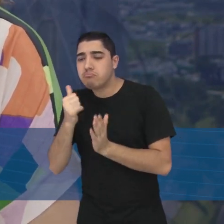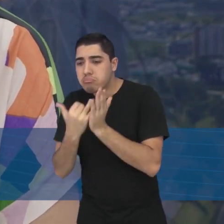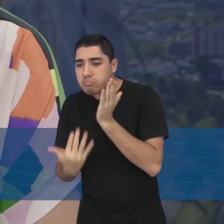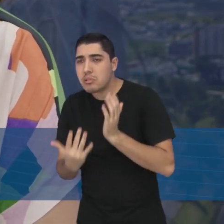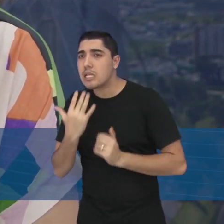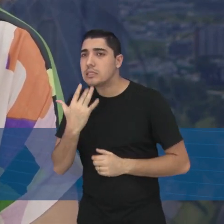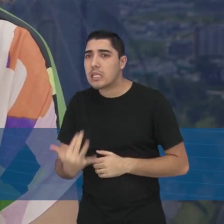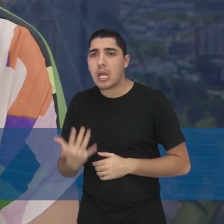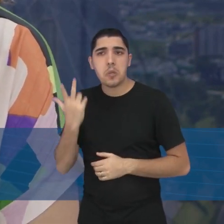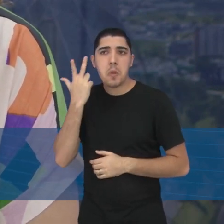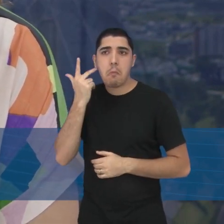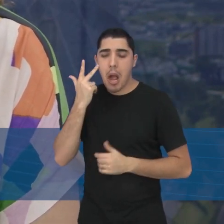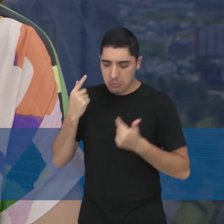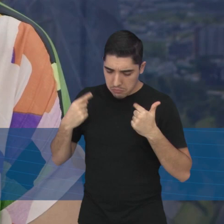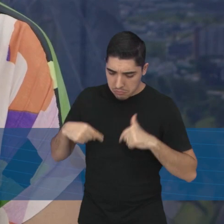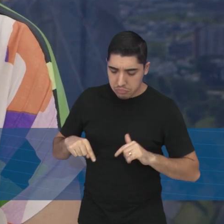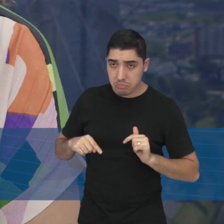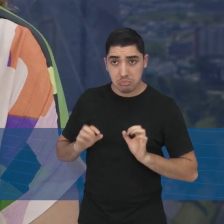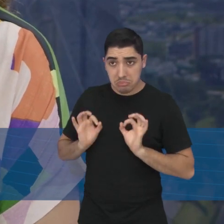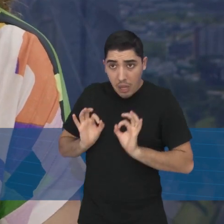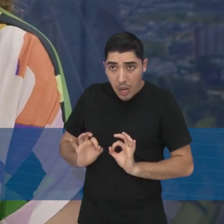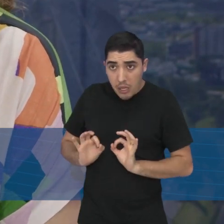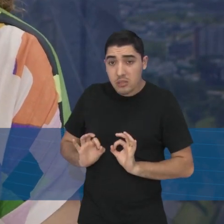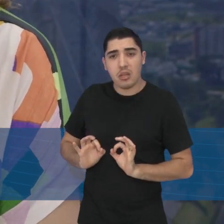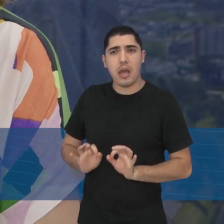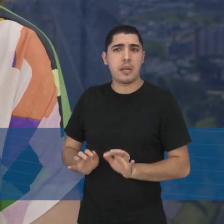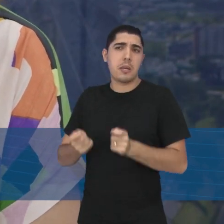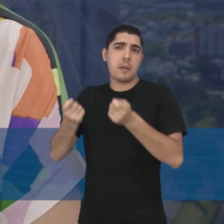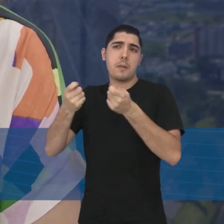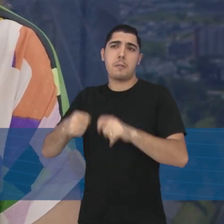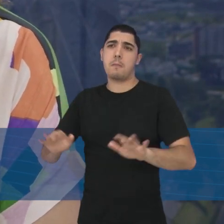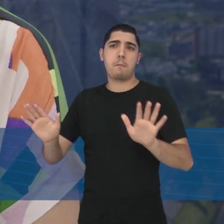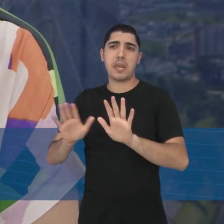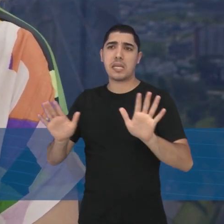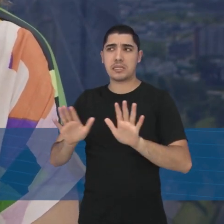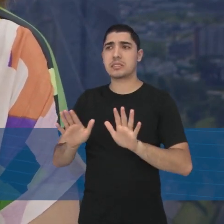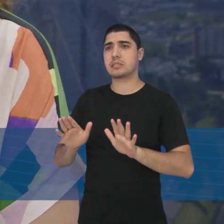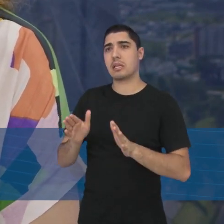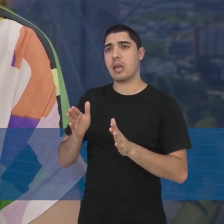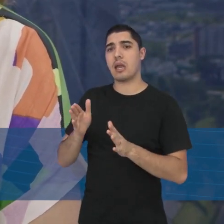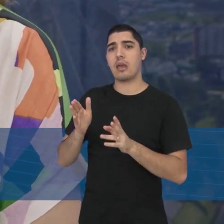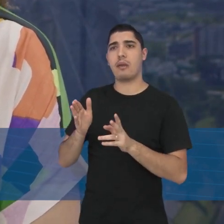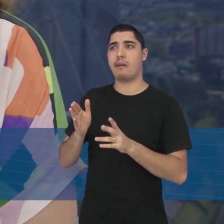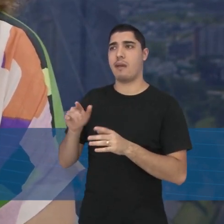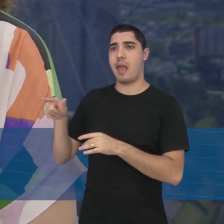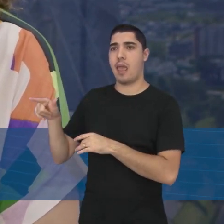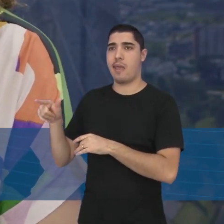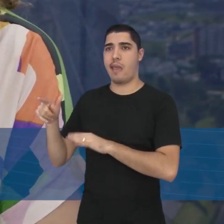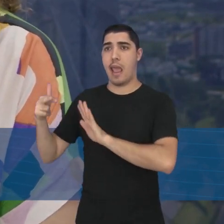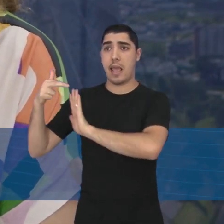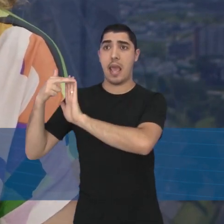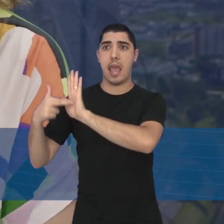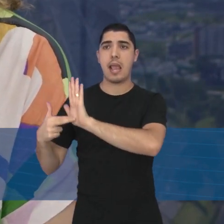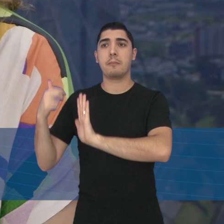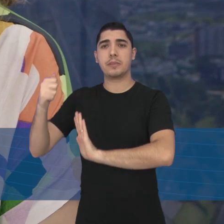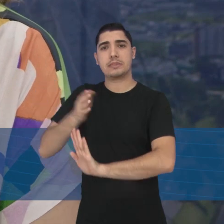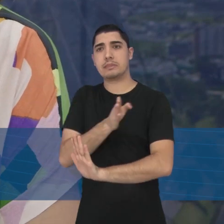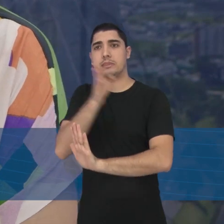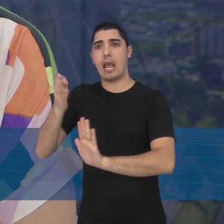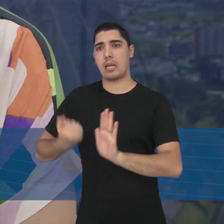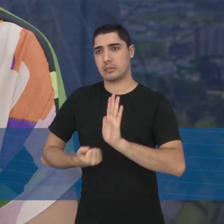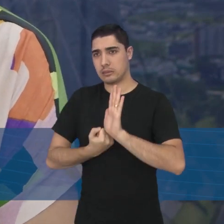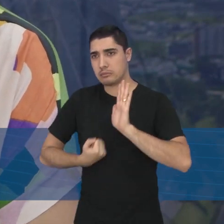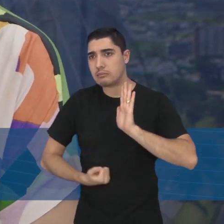dela, tudo certo, não tem uma necessidade formal, acadêmica, de fazer esse ultrassom. Mas